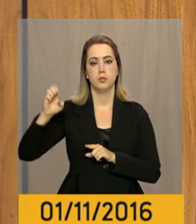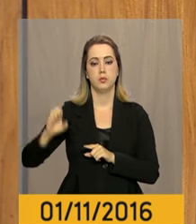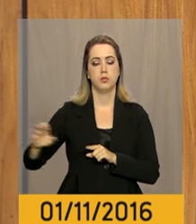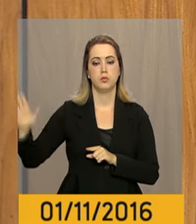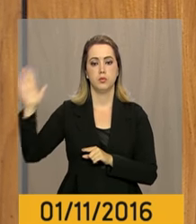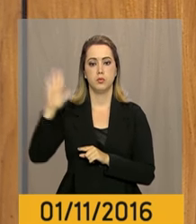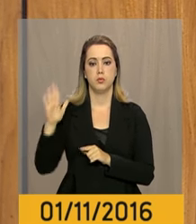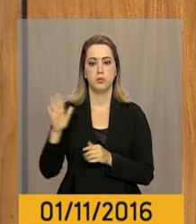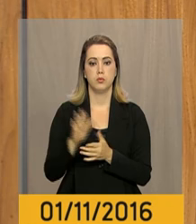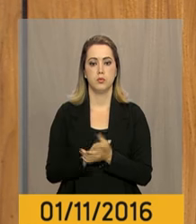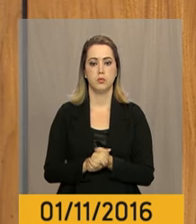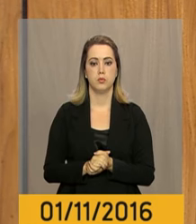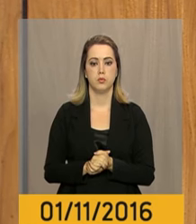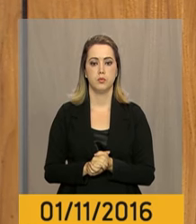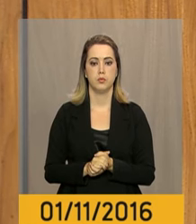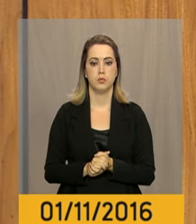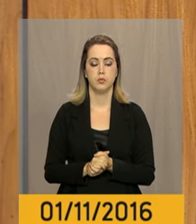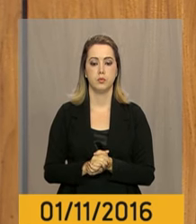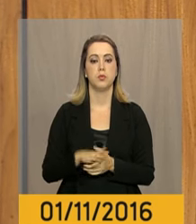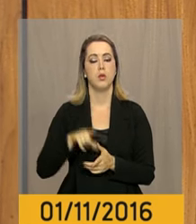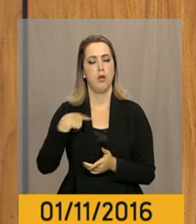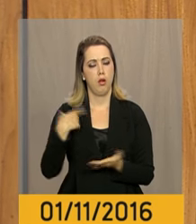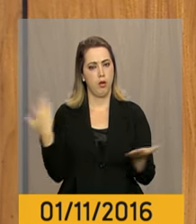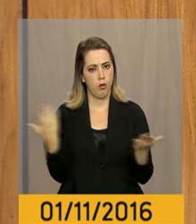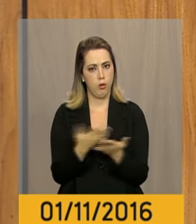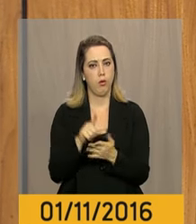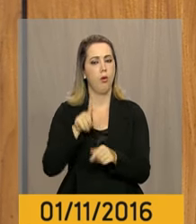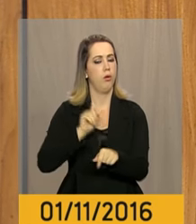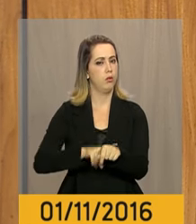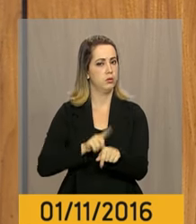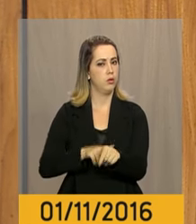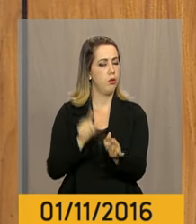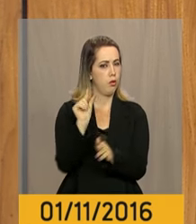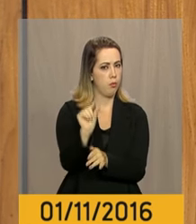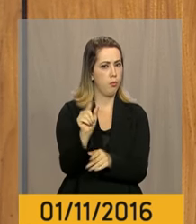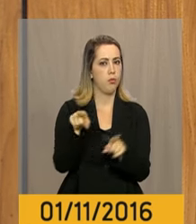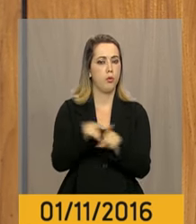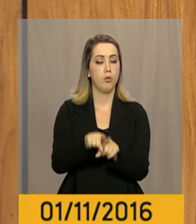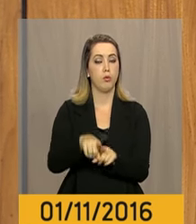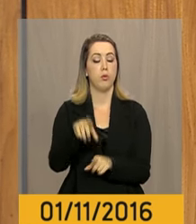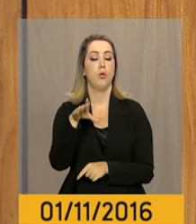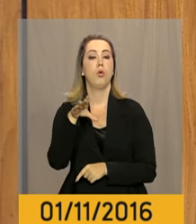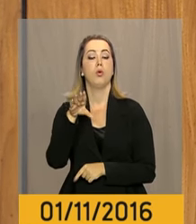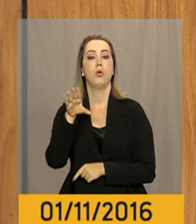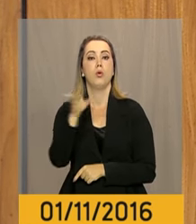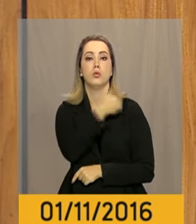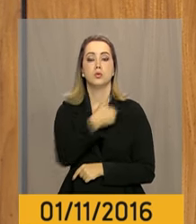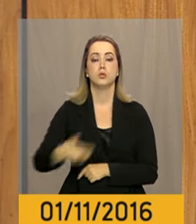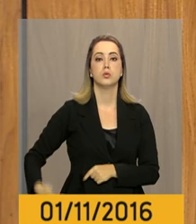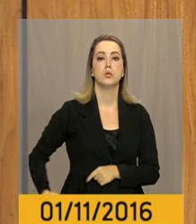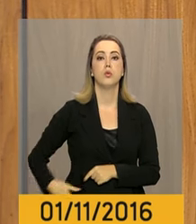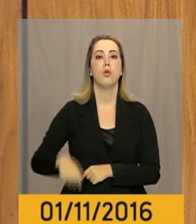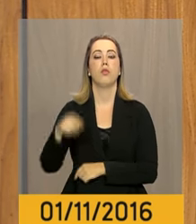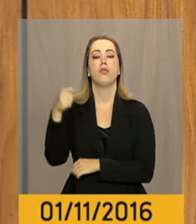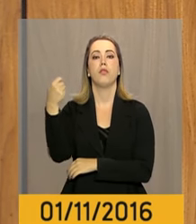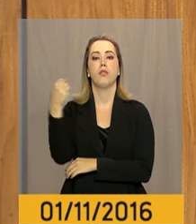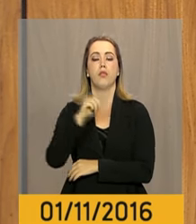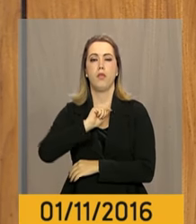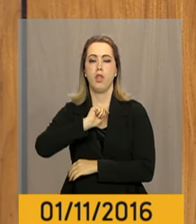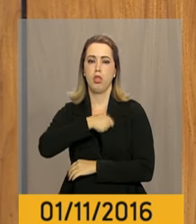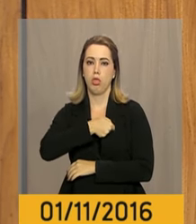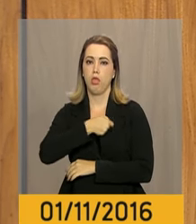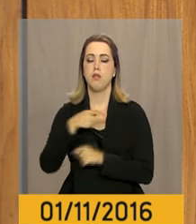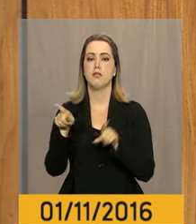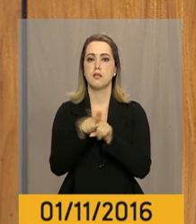e e a União Europeia. Aliás, muito recentemente o governo espanhol também disse que a essa altura